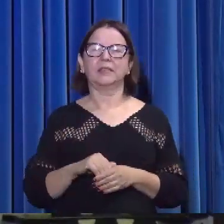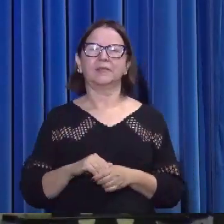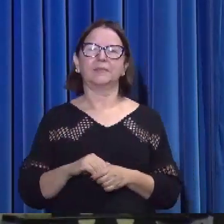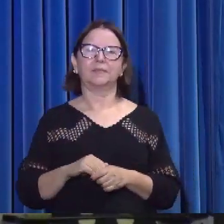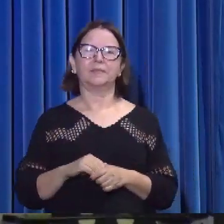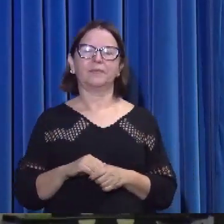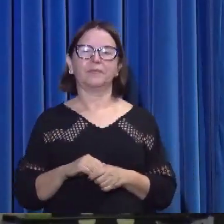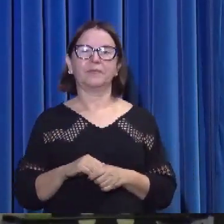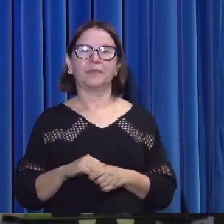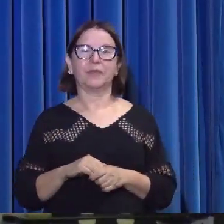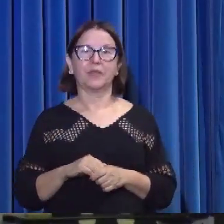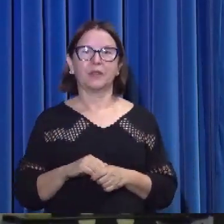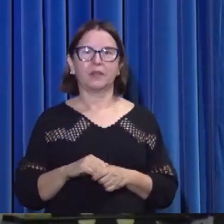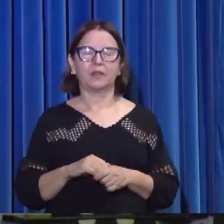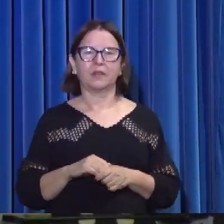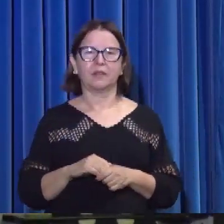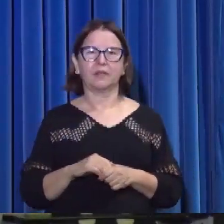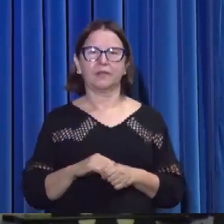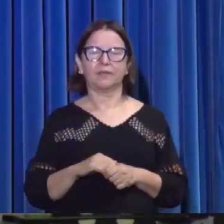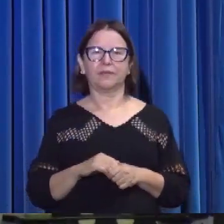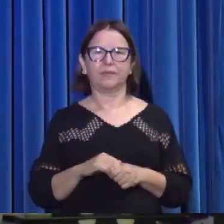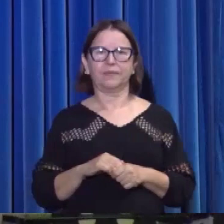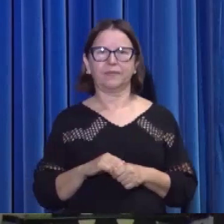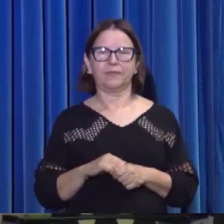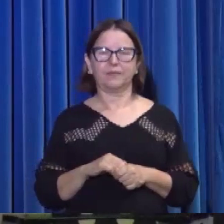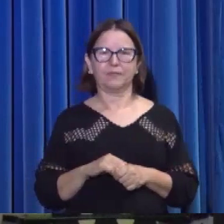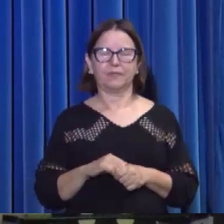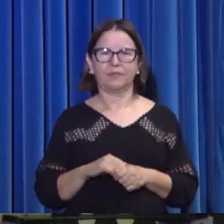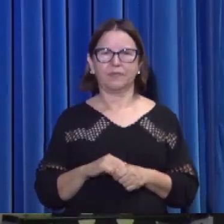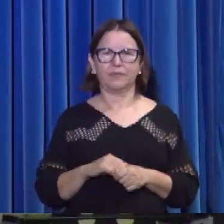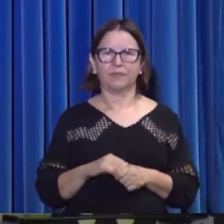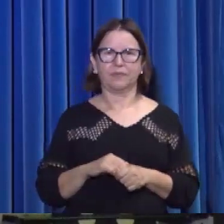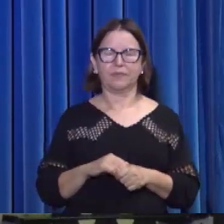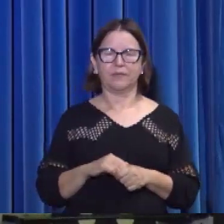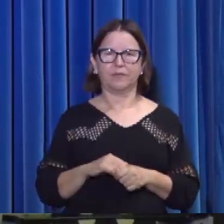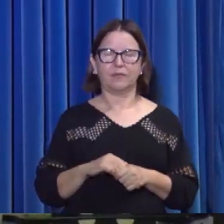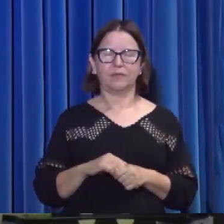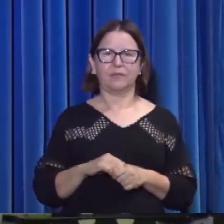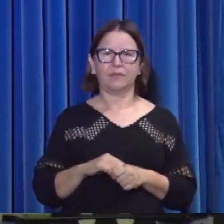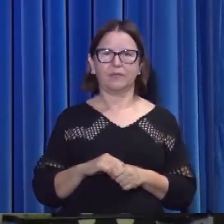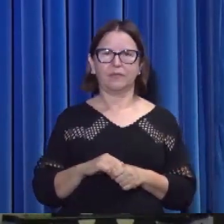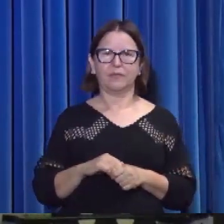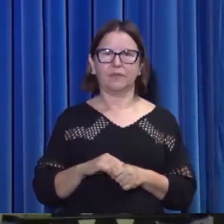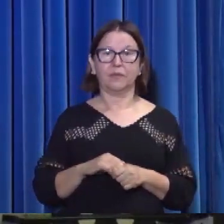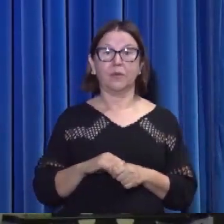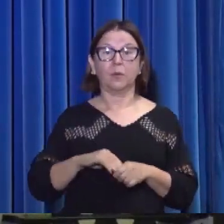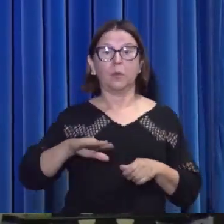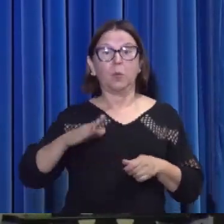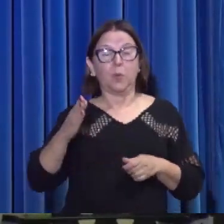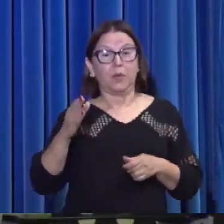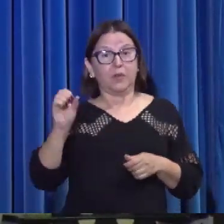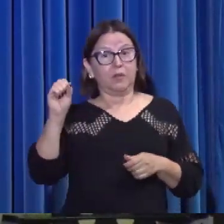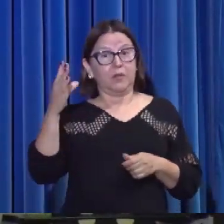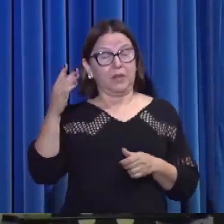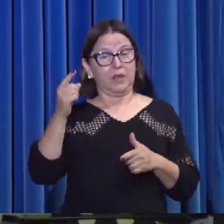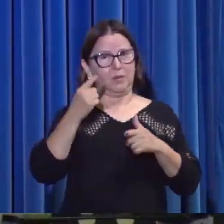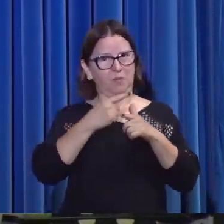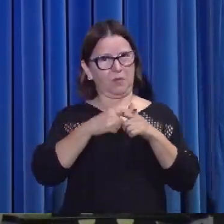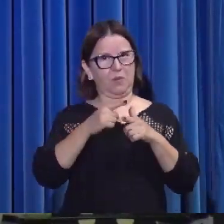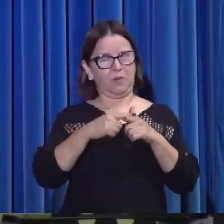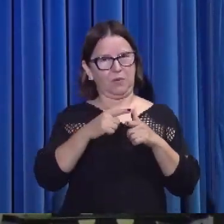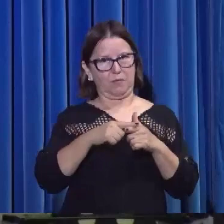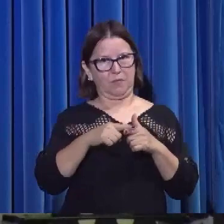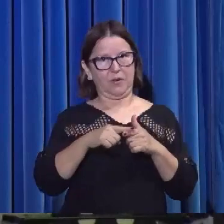E quando você passa por um problema, uma dificuldade,